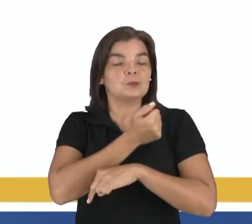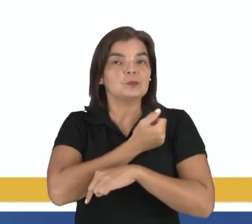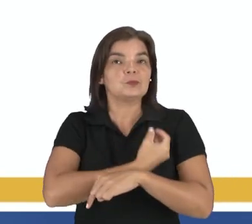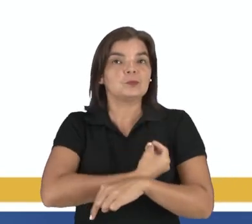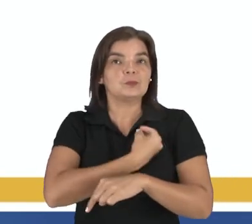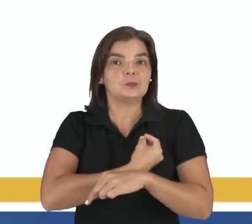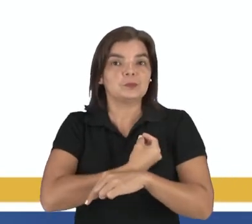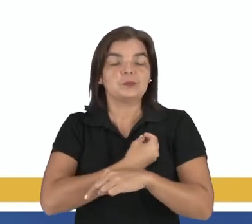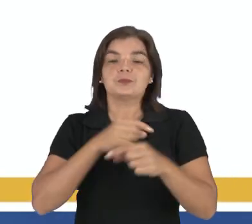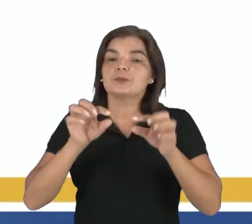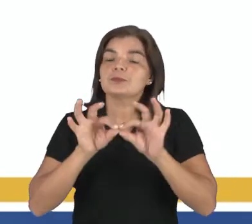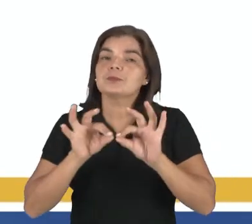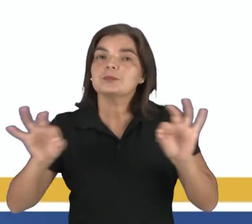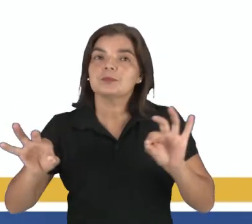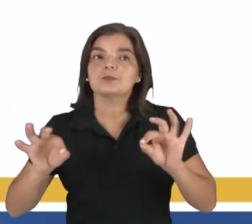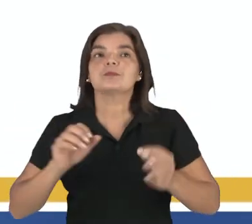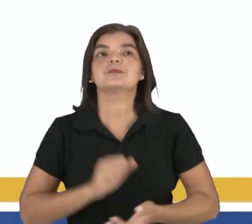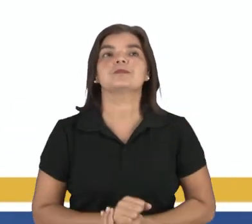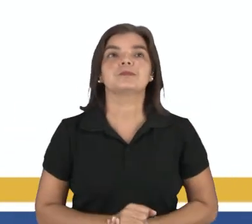habitantes dividido pela área.